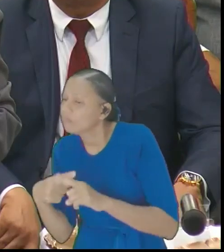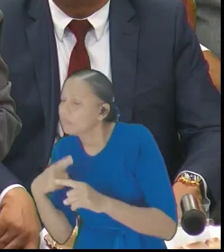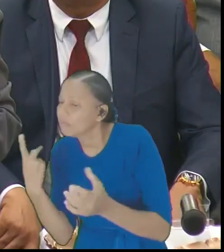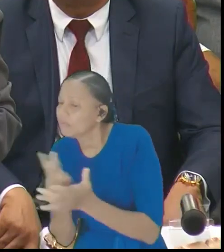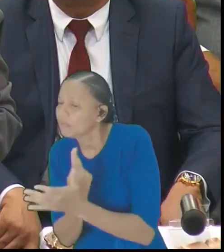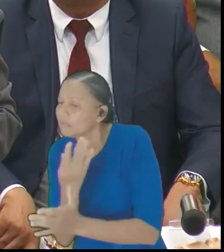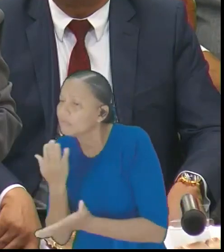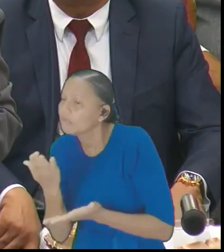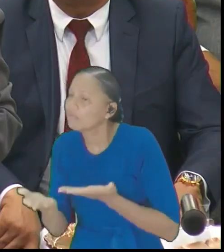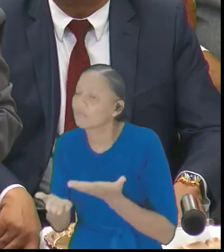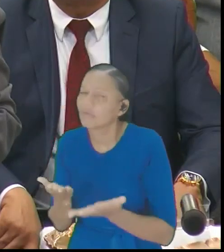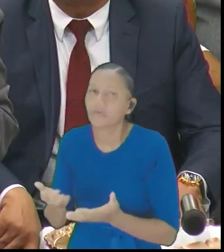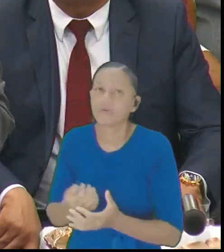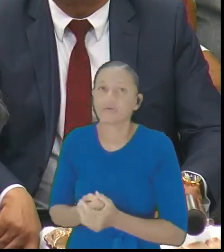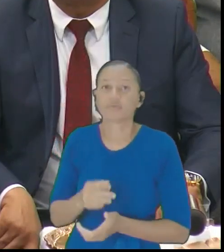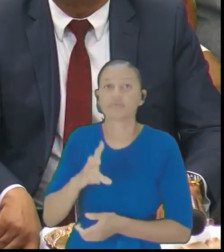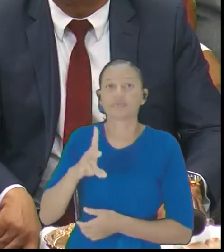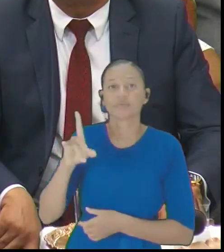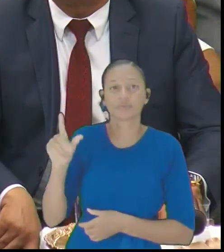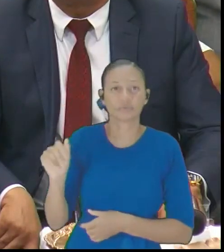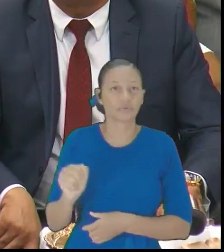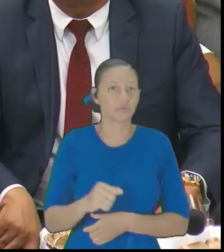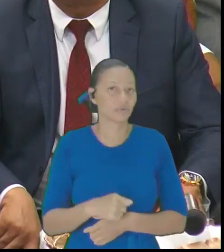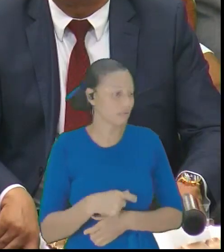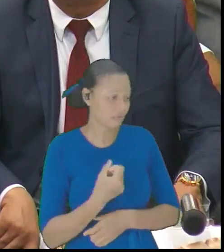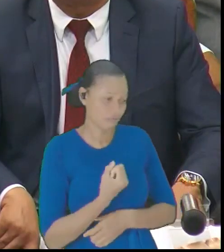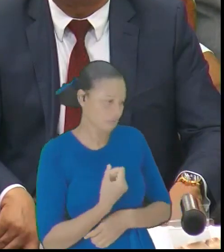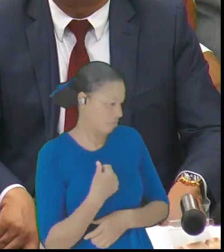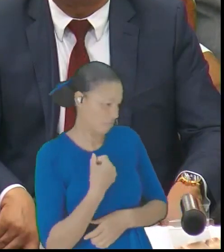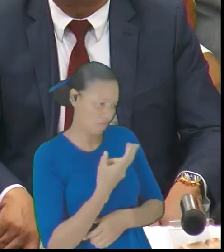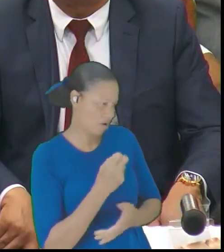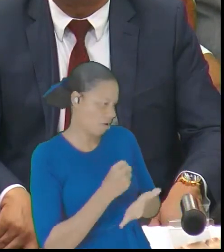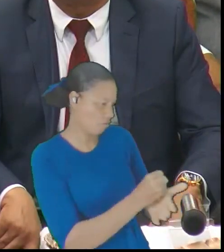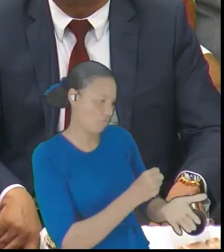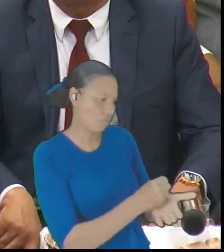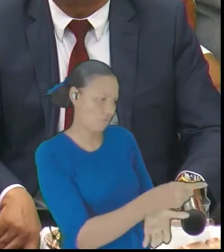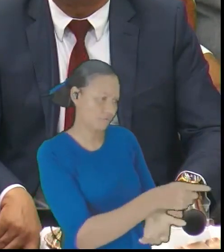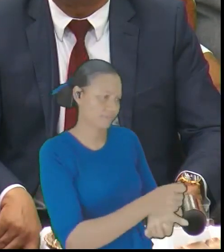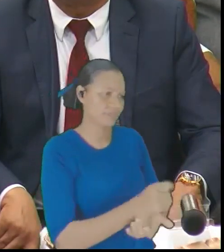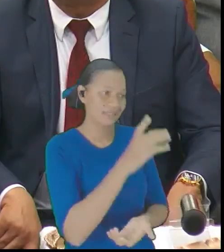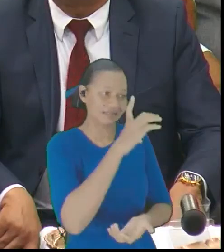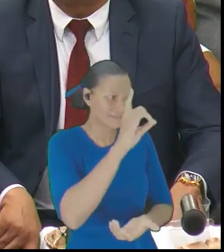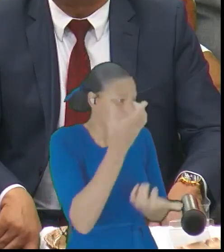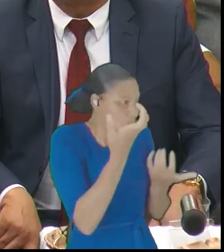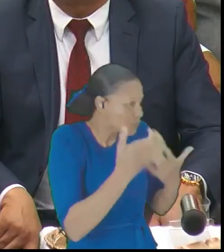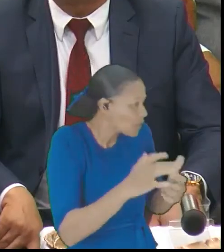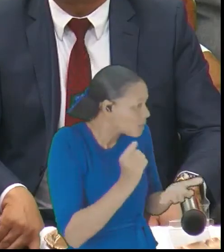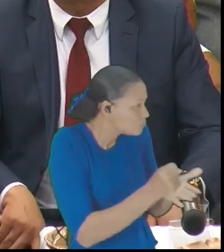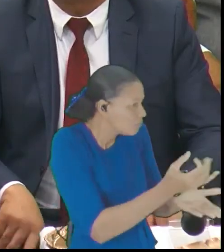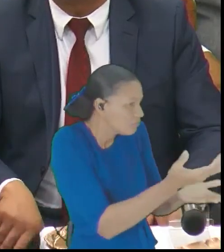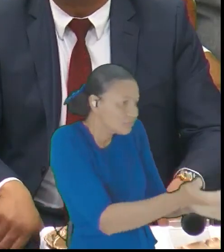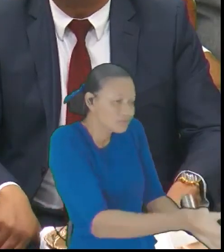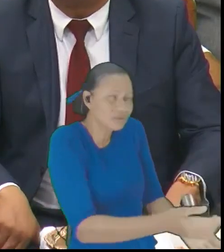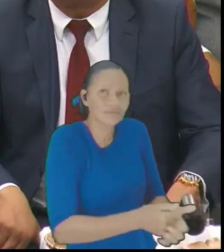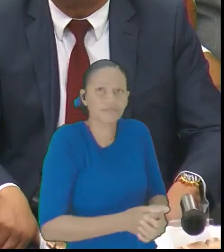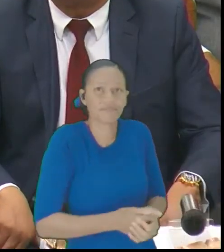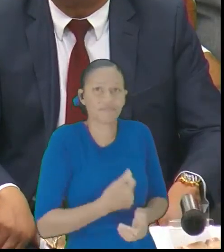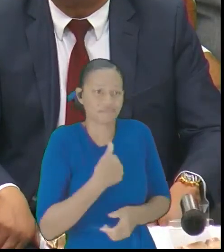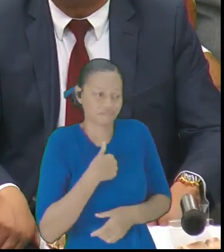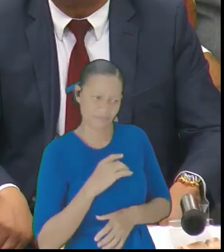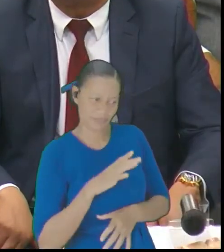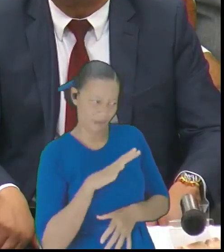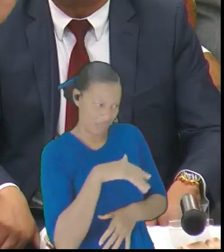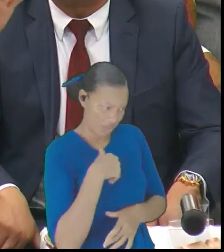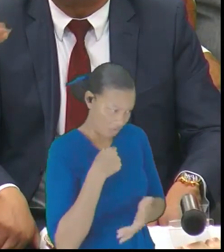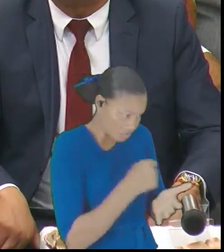passando por isso. Um certo dia eu disse para o irmão, eu não vou lhe ajudar não. Por quê? Porque nem Deus quer lhe ajudar, rapaz. Eu não vou botar a mão nesse